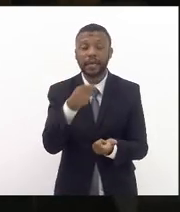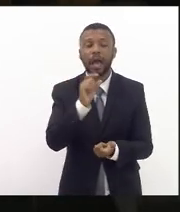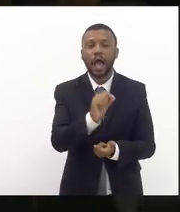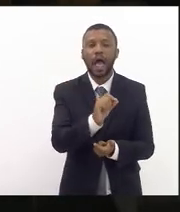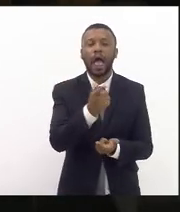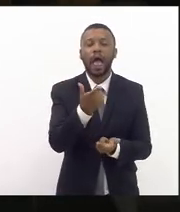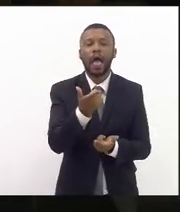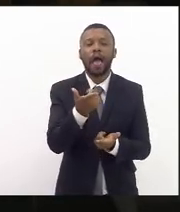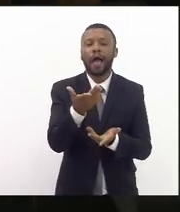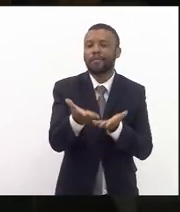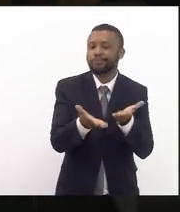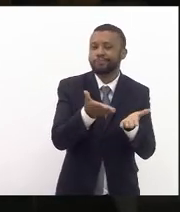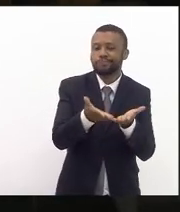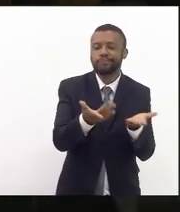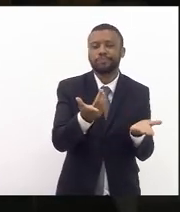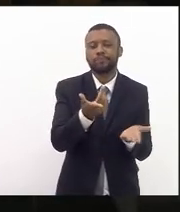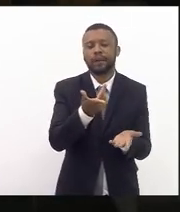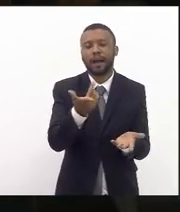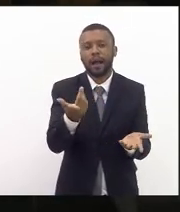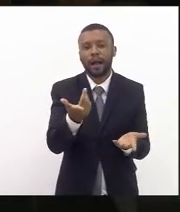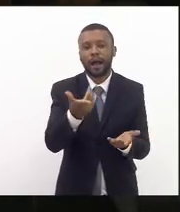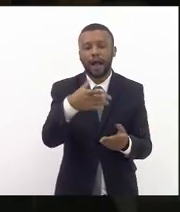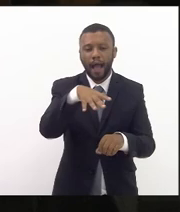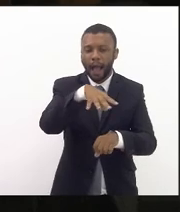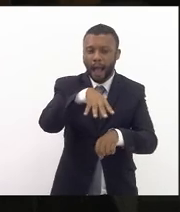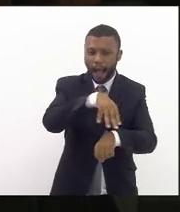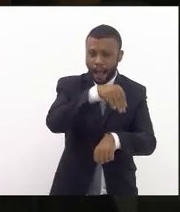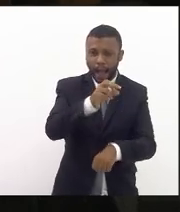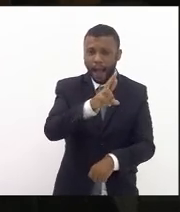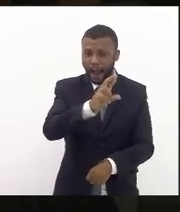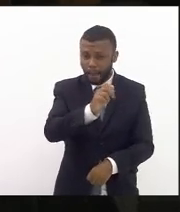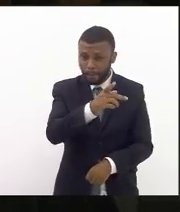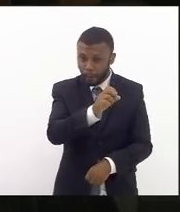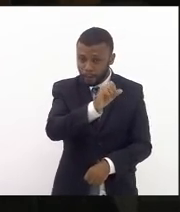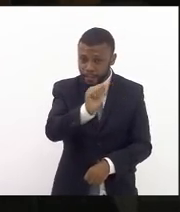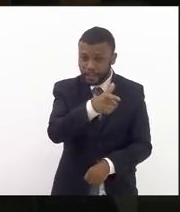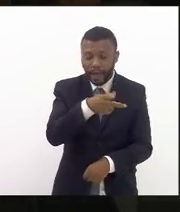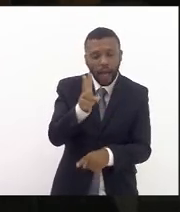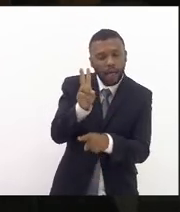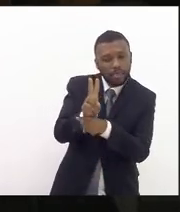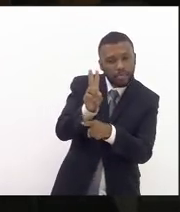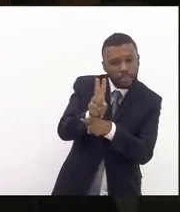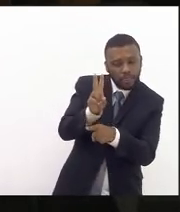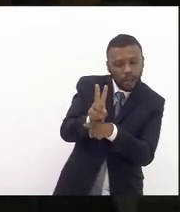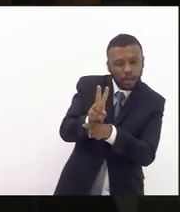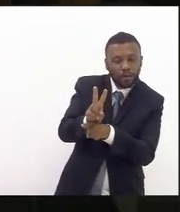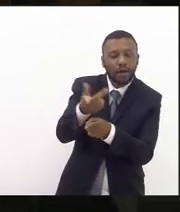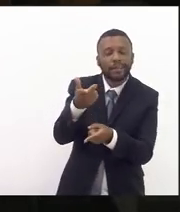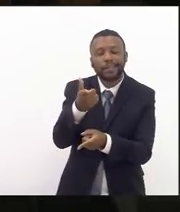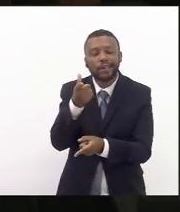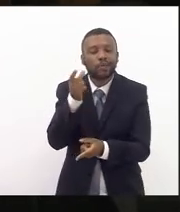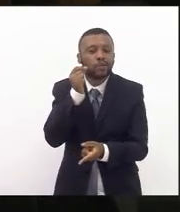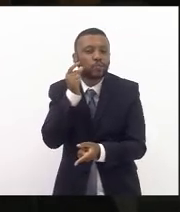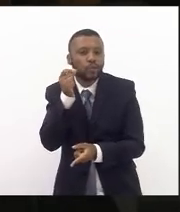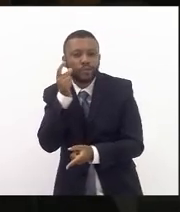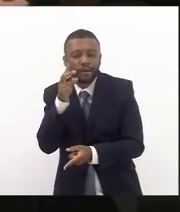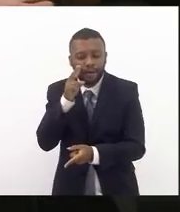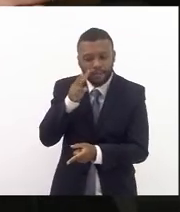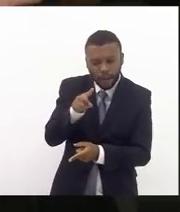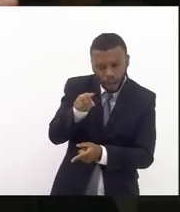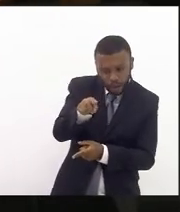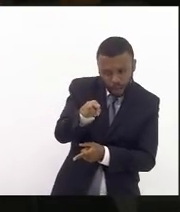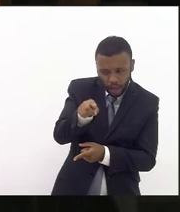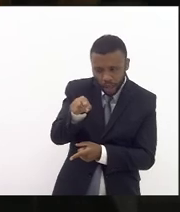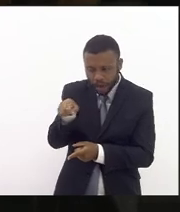dizer que a raposa quem vai tomar conta do galinheiro? Vai dizer as galinhas que ficam lá em cima do poleiro, quem fica embaixo, quem vai chocar ovo agora, quem vai chocar depois. Que negócio é